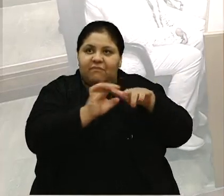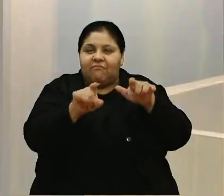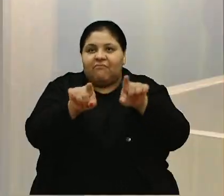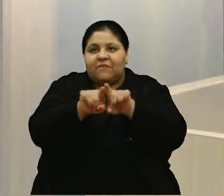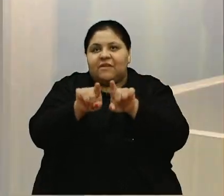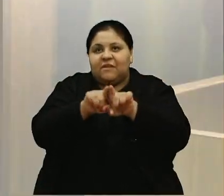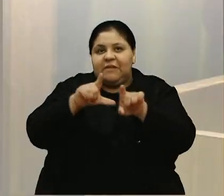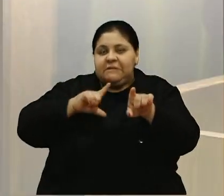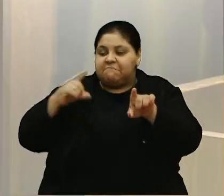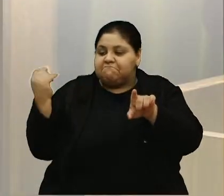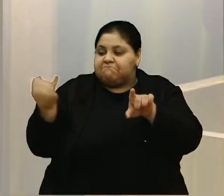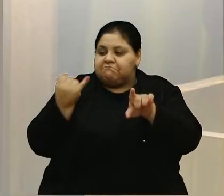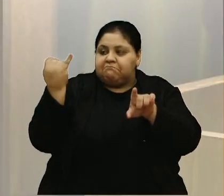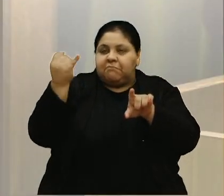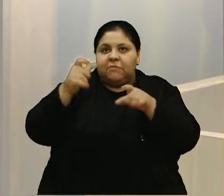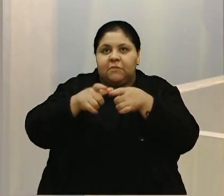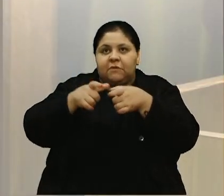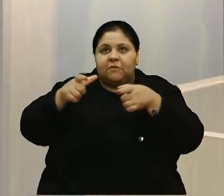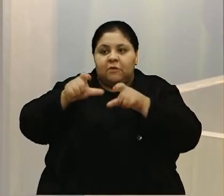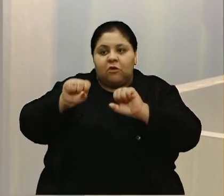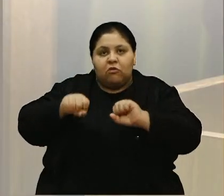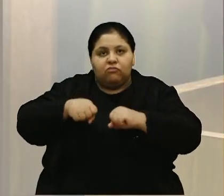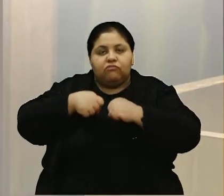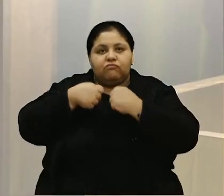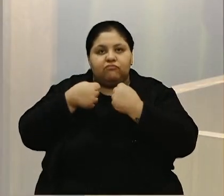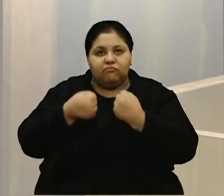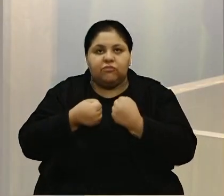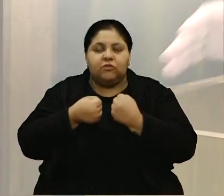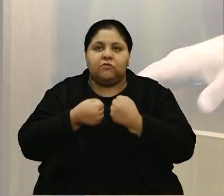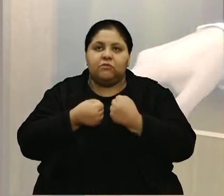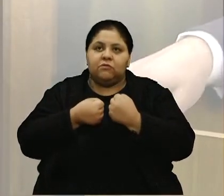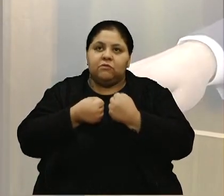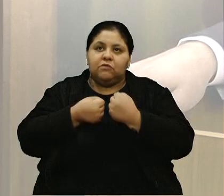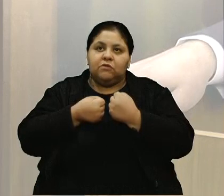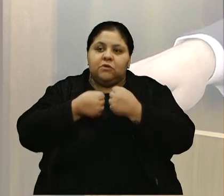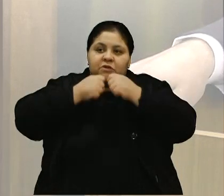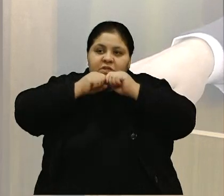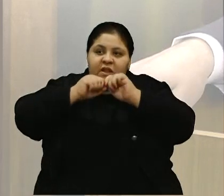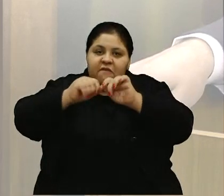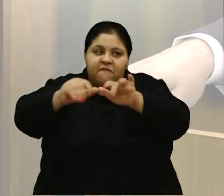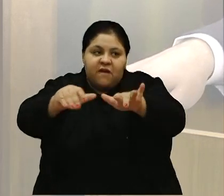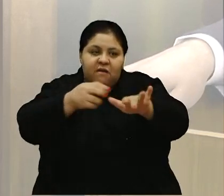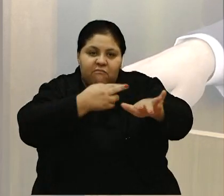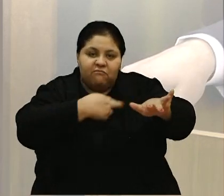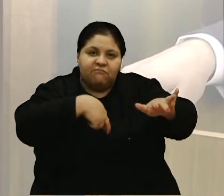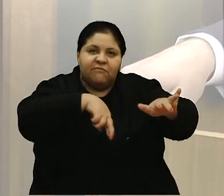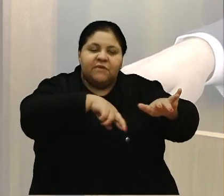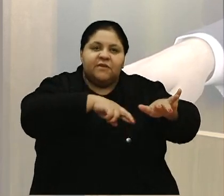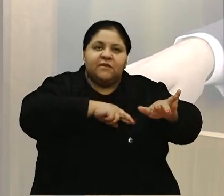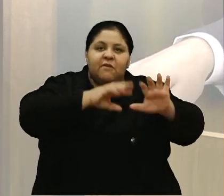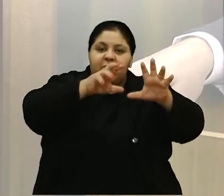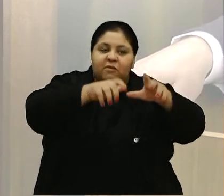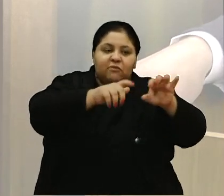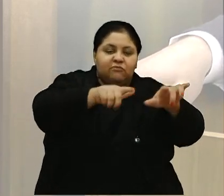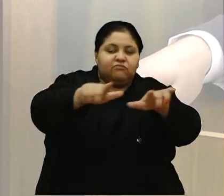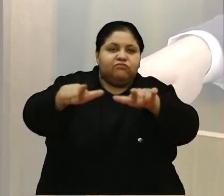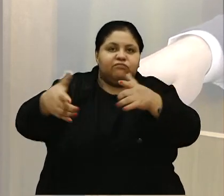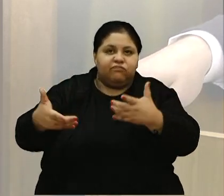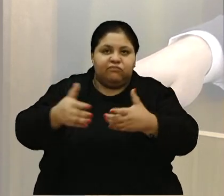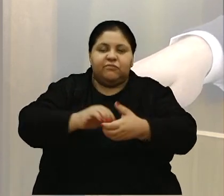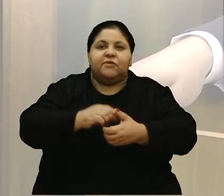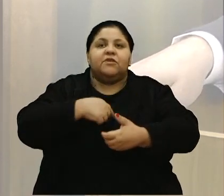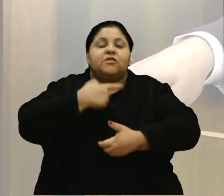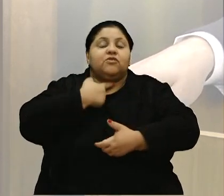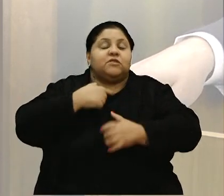uma importância muito grande na defesa e de levar a nossa religião para todos os lugares. Eu desejo